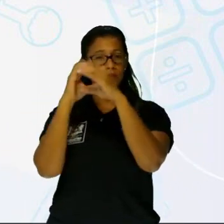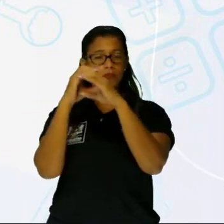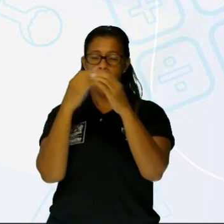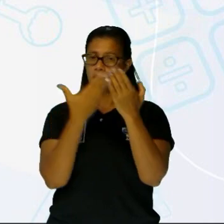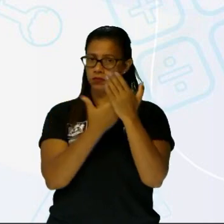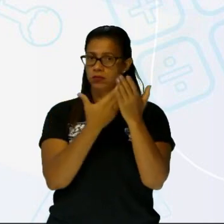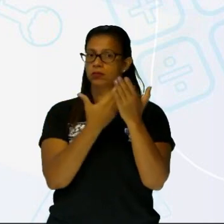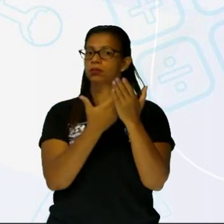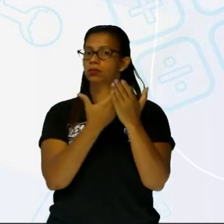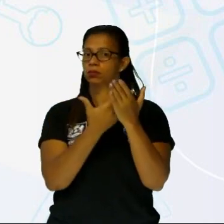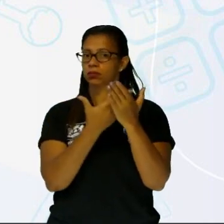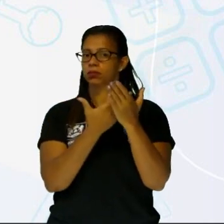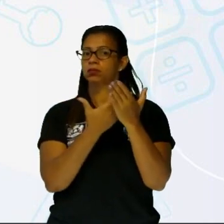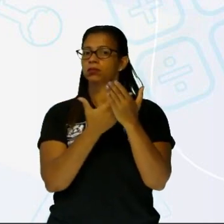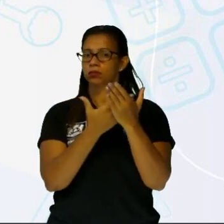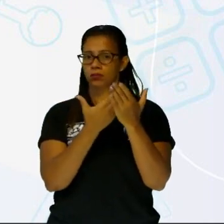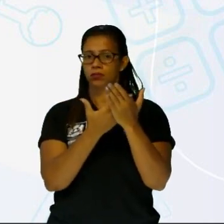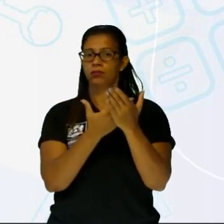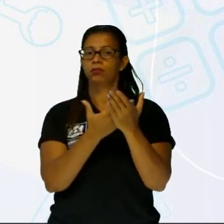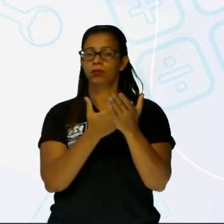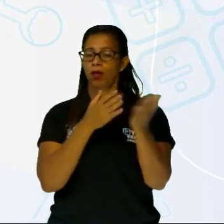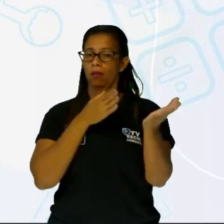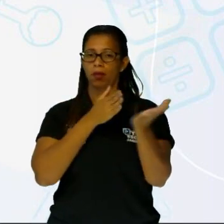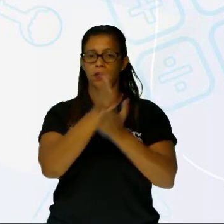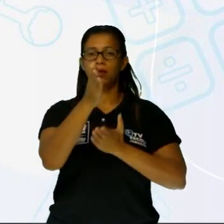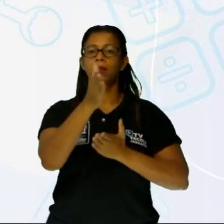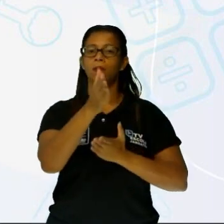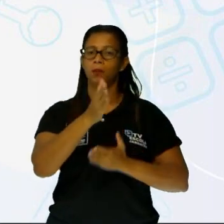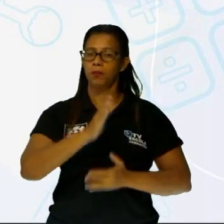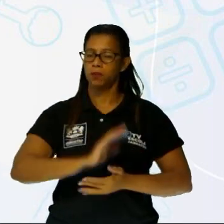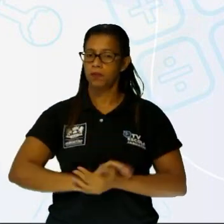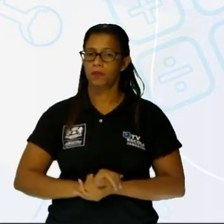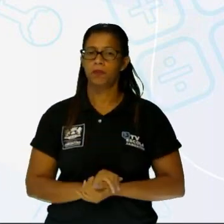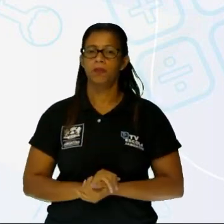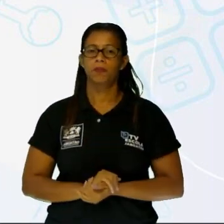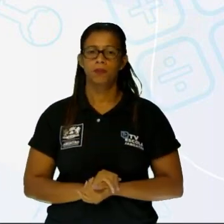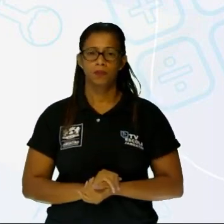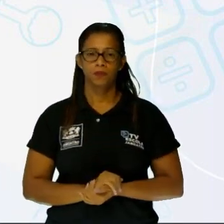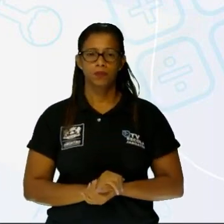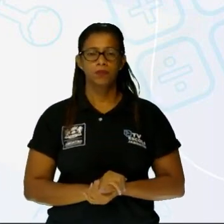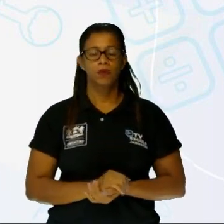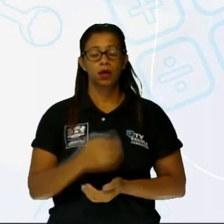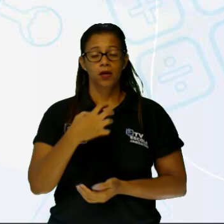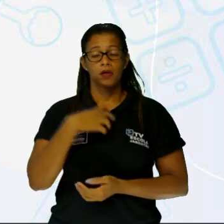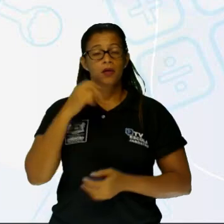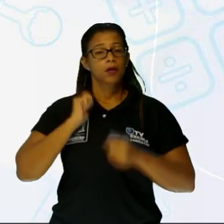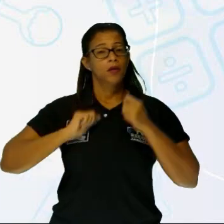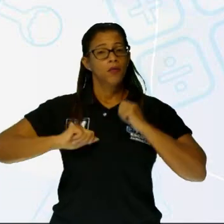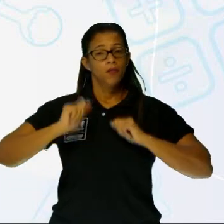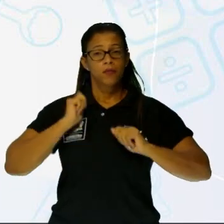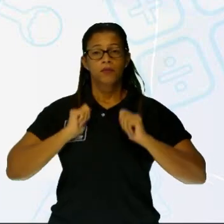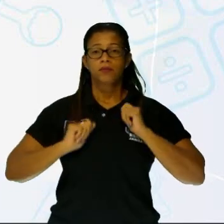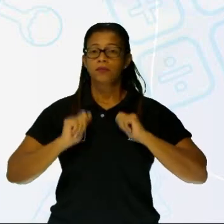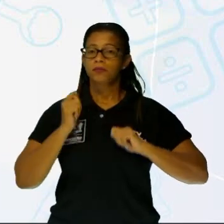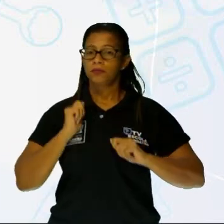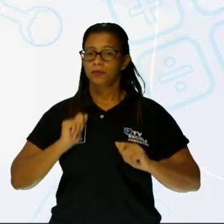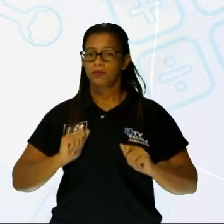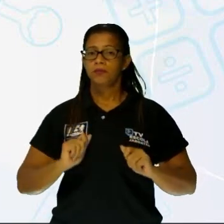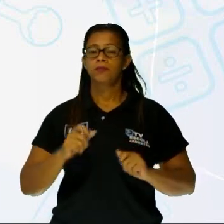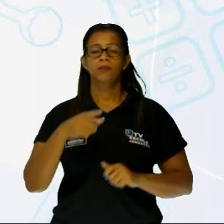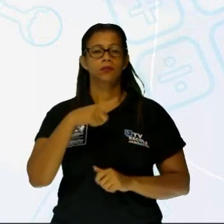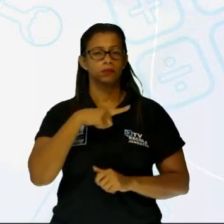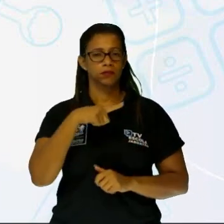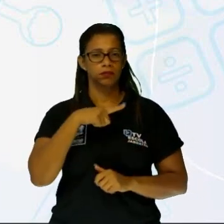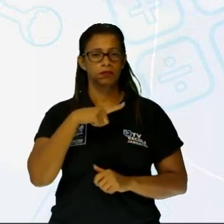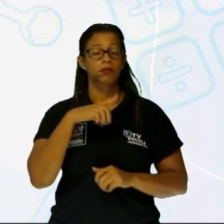nesse curso dela de engenharia, né? E as expectativas, né, que eu tenho para ela é essa daqui,